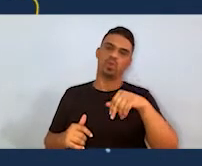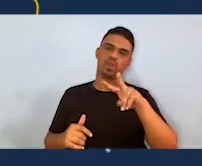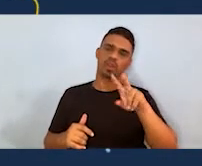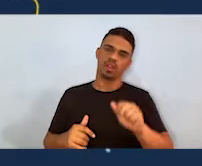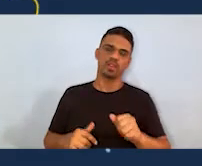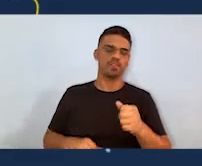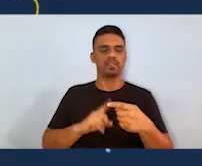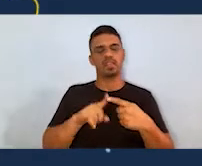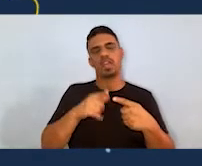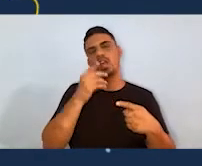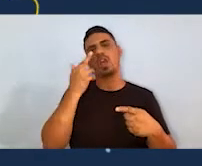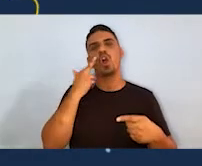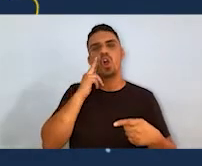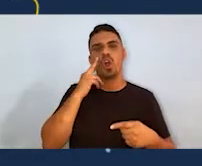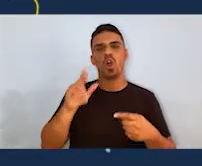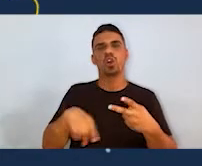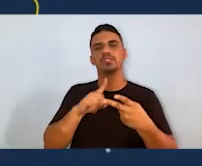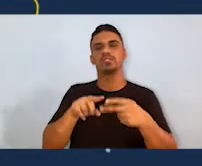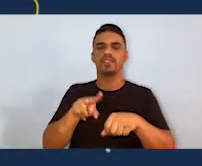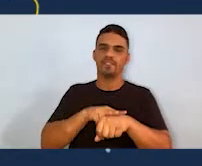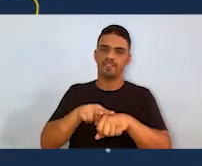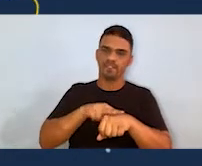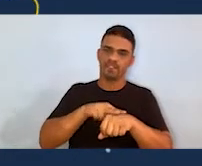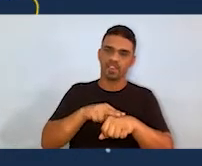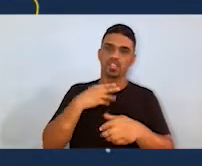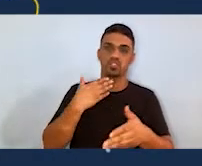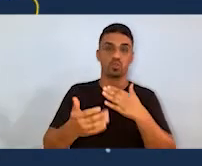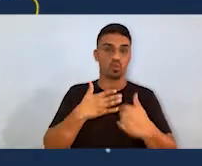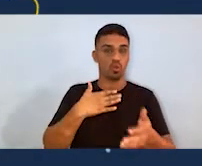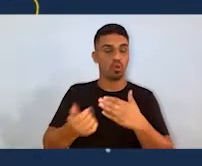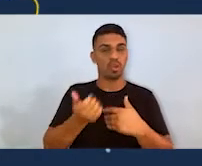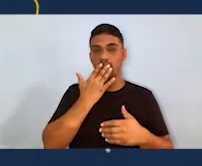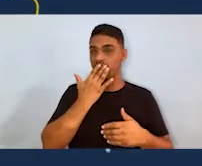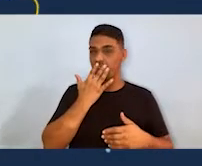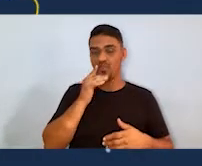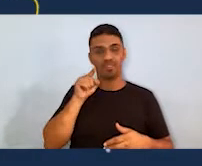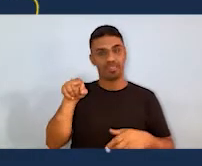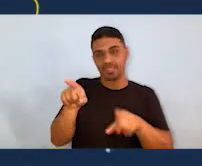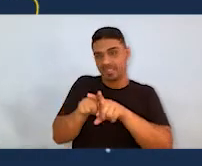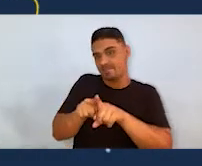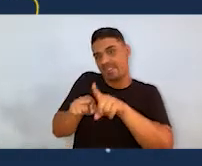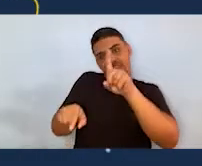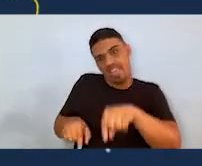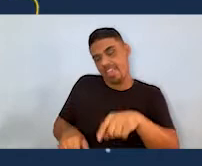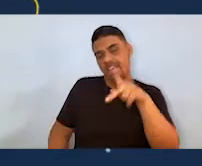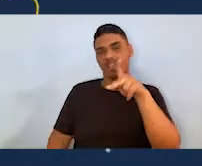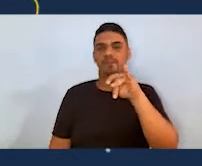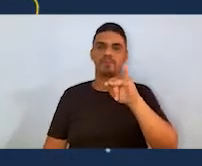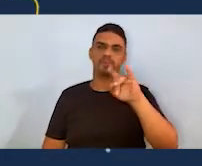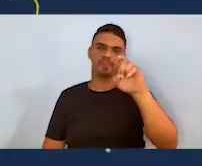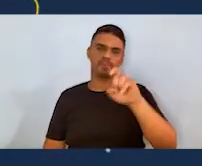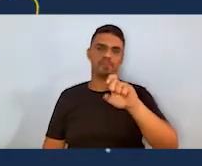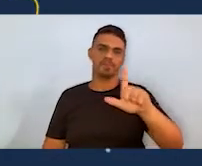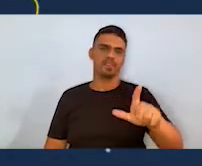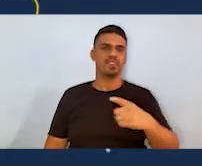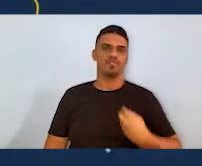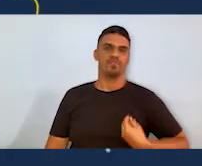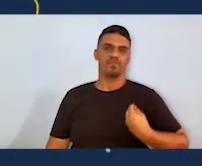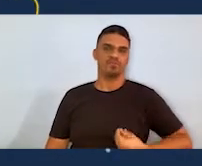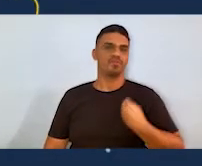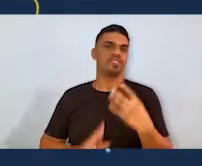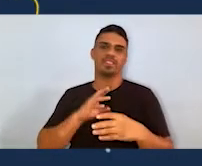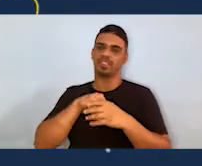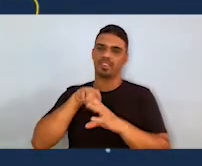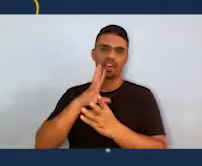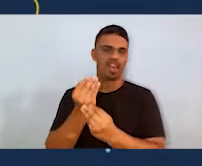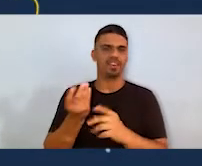ou rosa ou verde, qualquer cor que vai estar lá no fundo. Aquilo também é pixel, aquilo também vai estar presente ali na